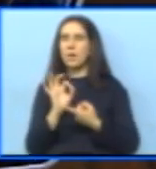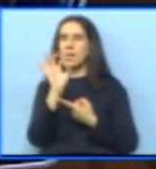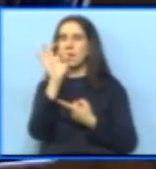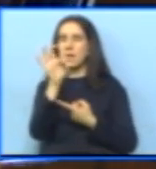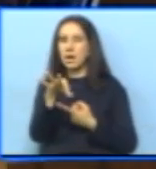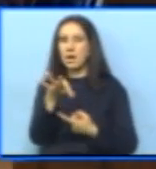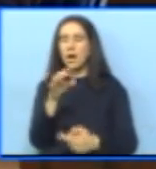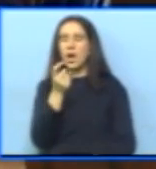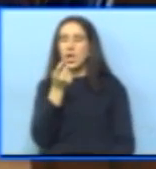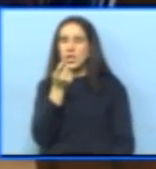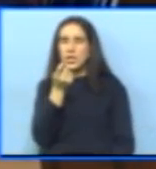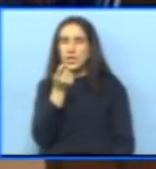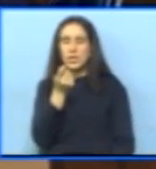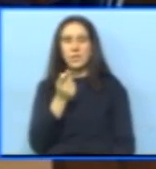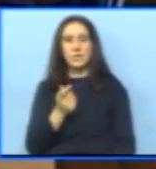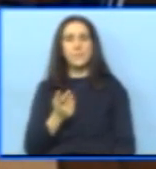aqui um pequenino ponto.